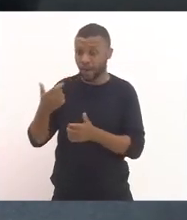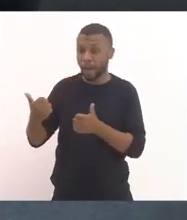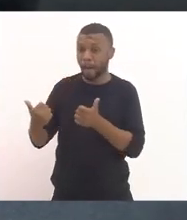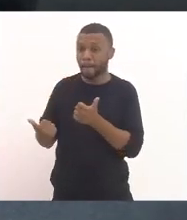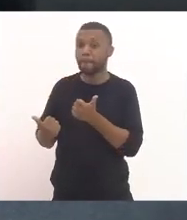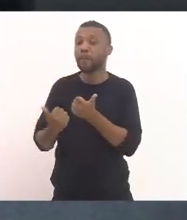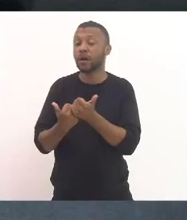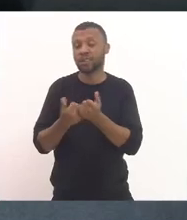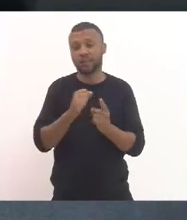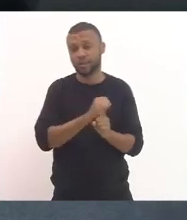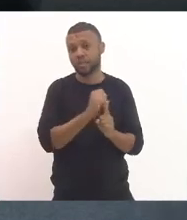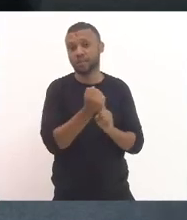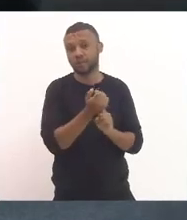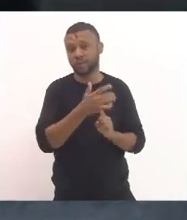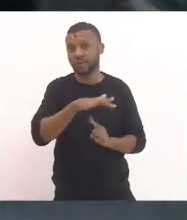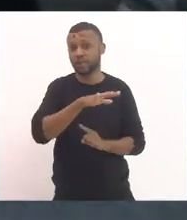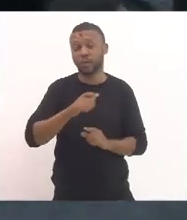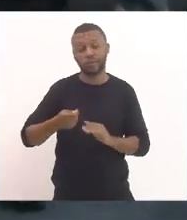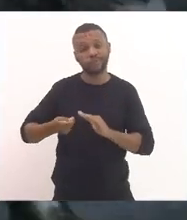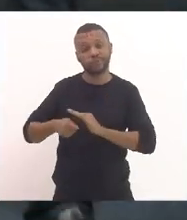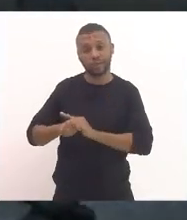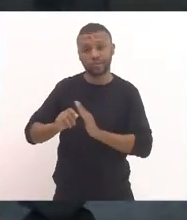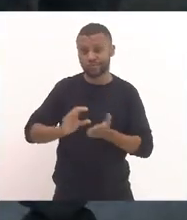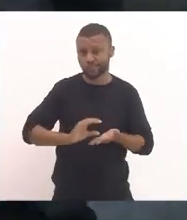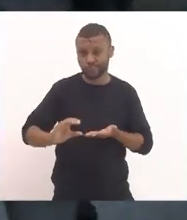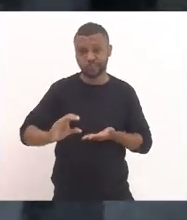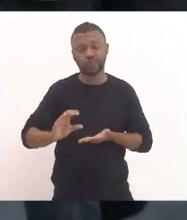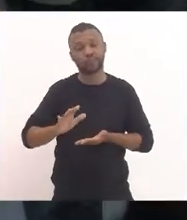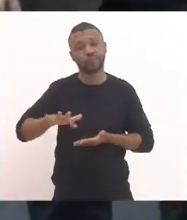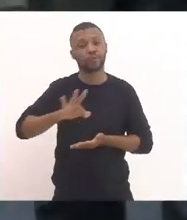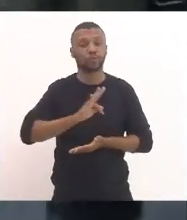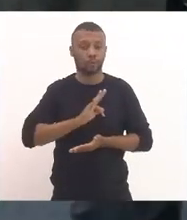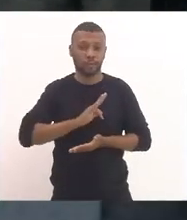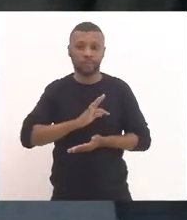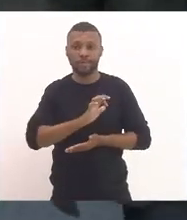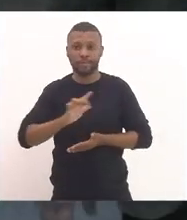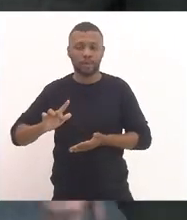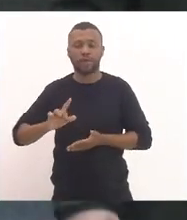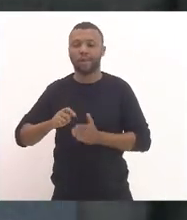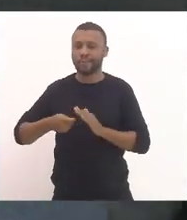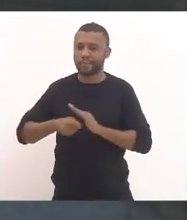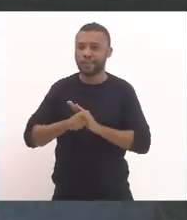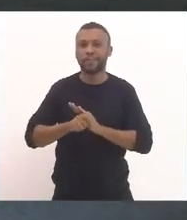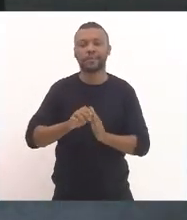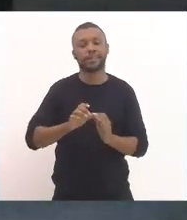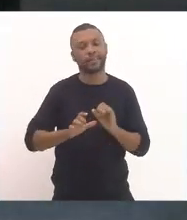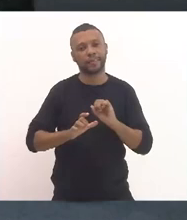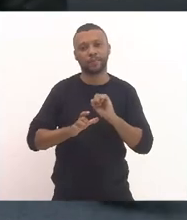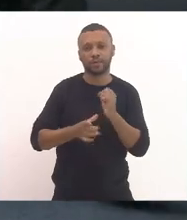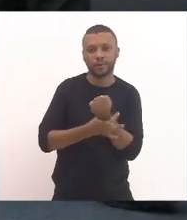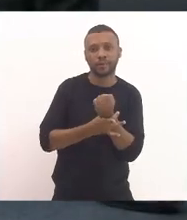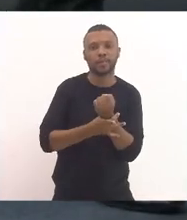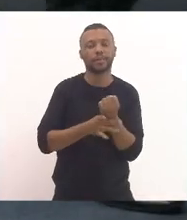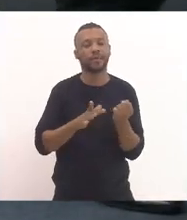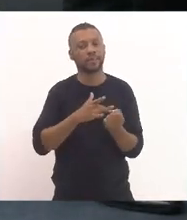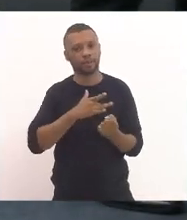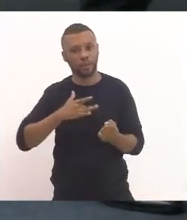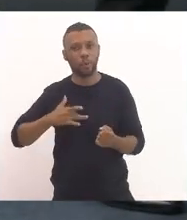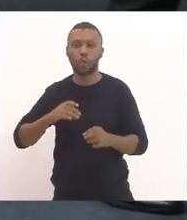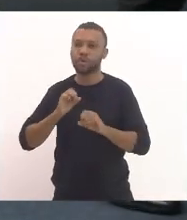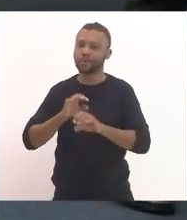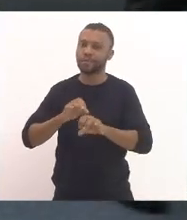então o investimento no policial é investir na segurança é investir na saúde e educação são coisas